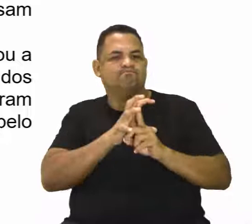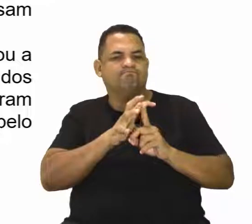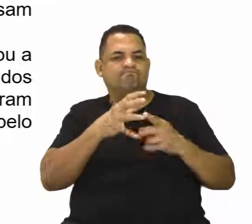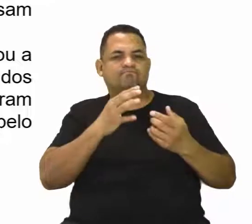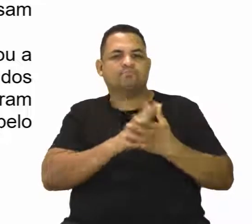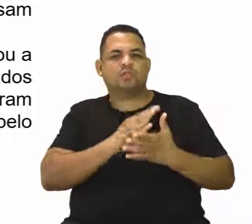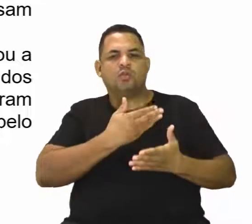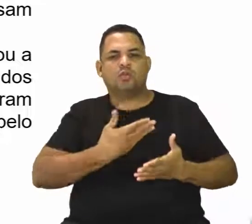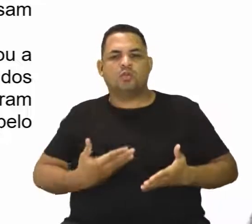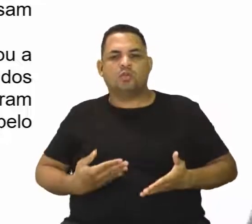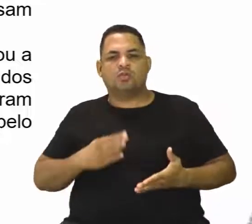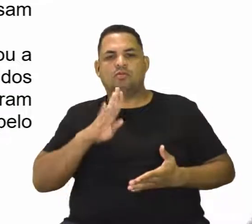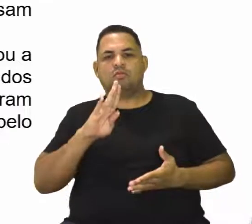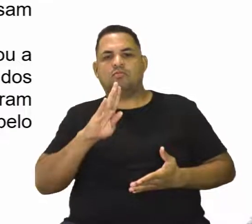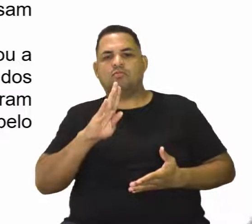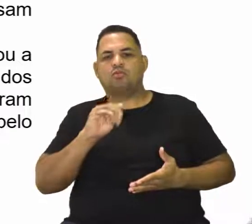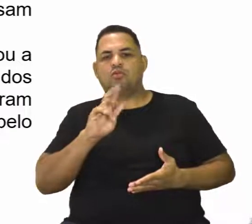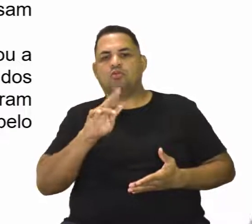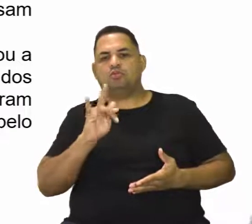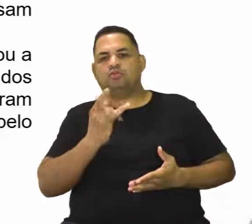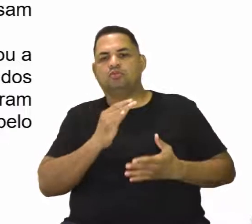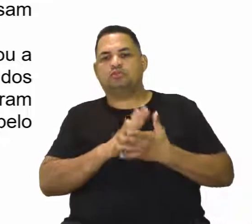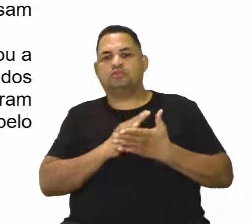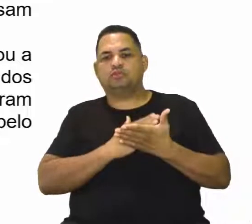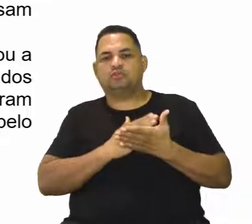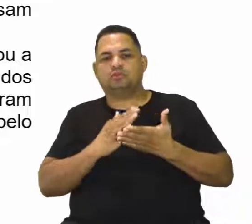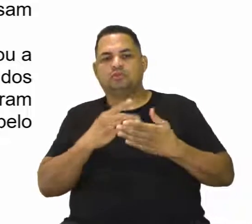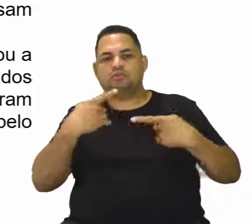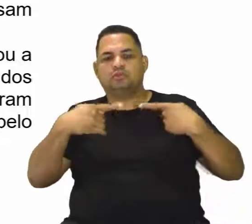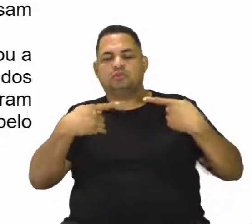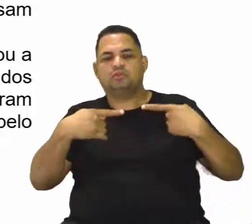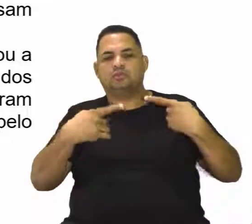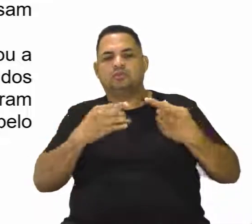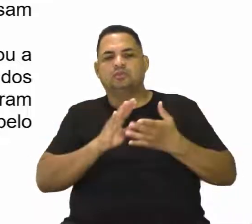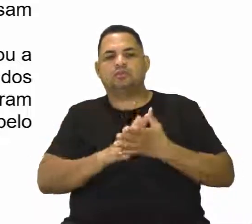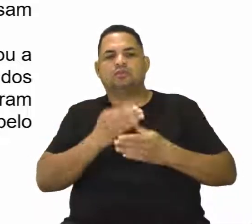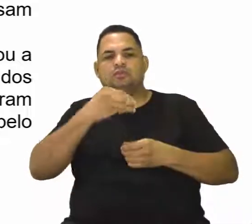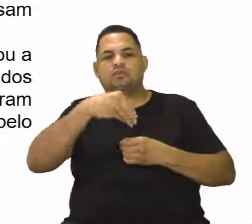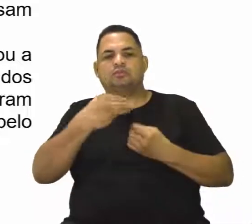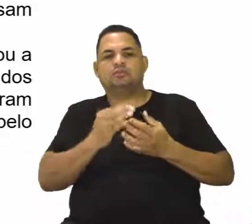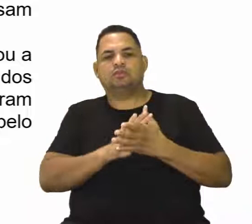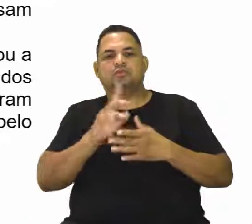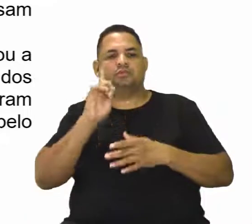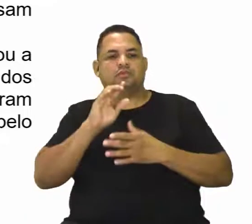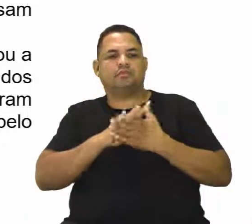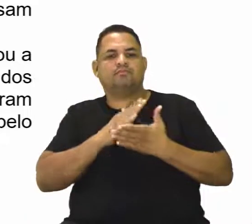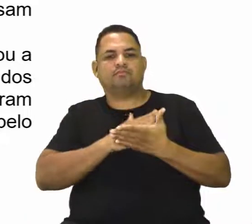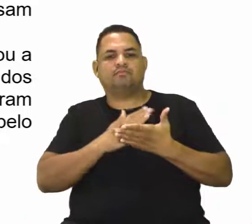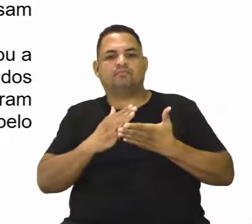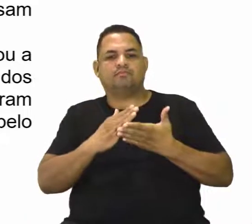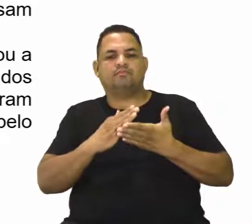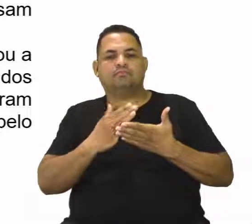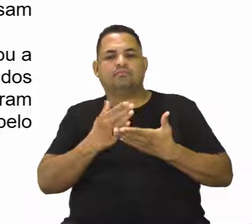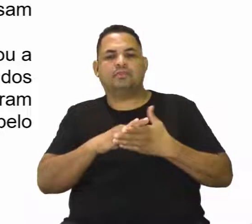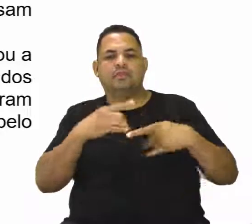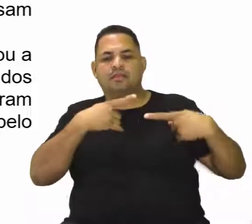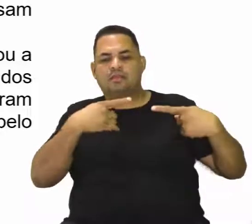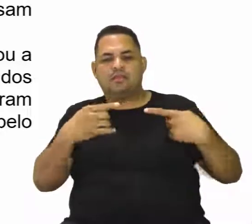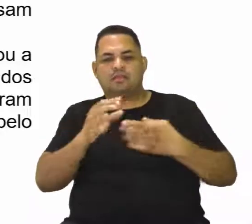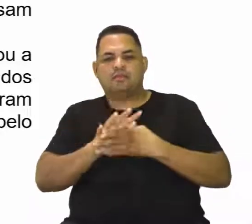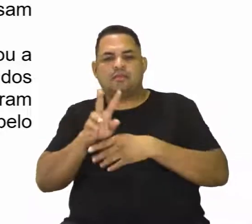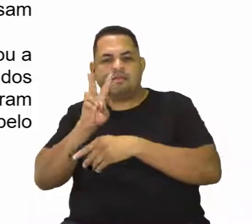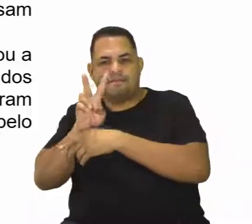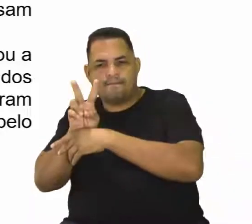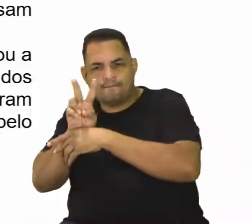o governo Bush introduziu na política externa americana o princípio da Guerra preventiva